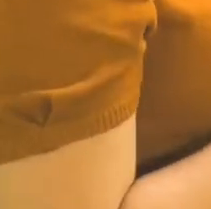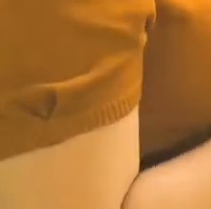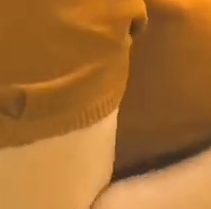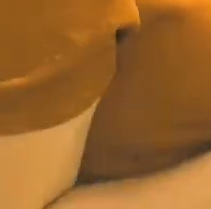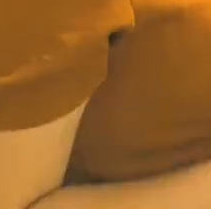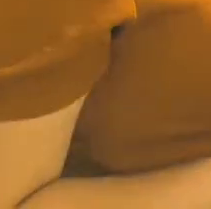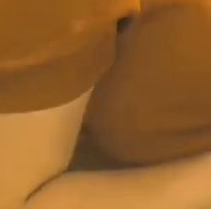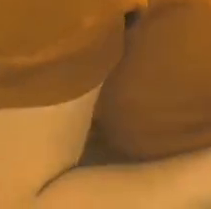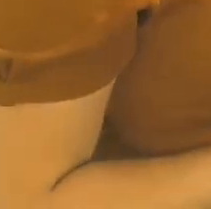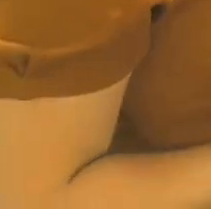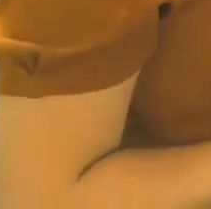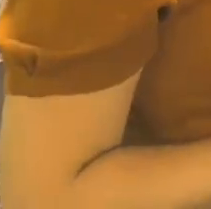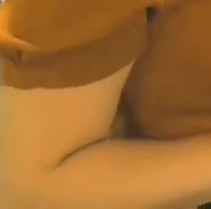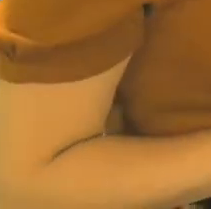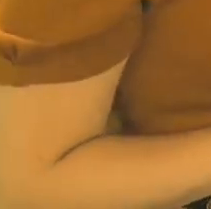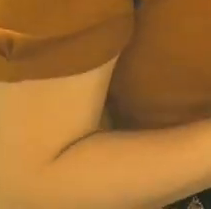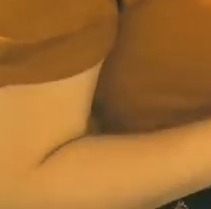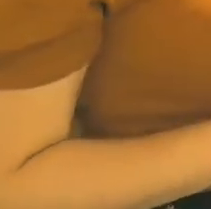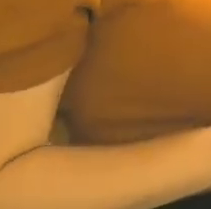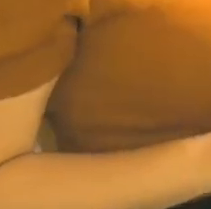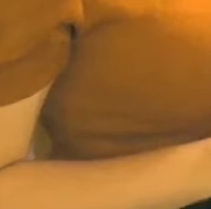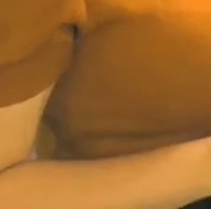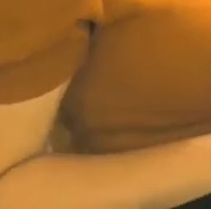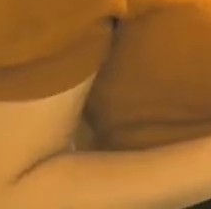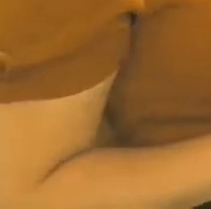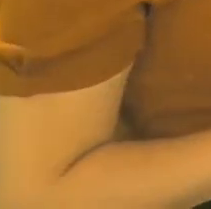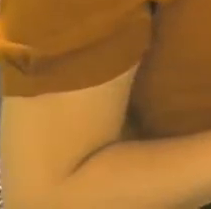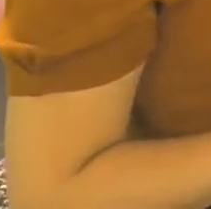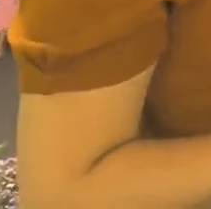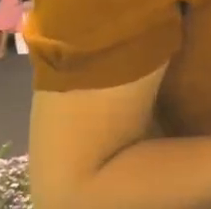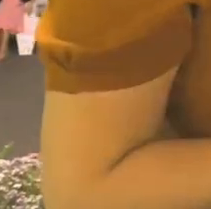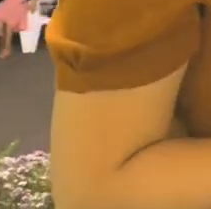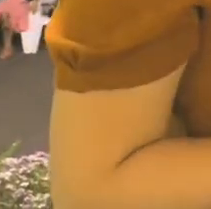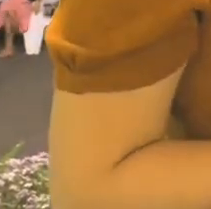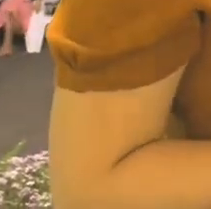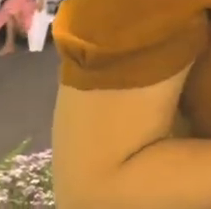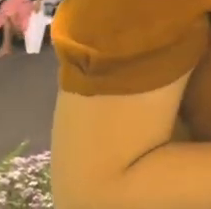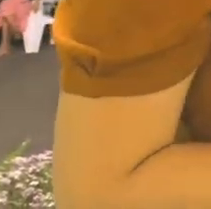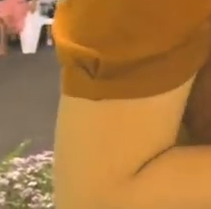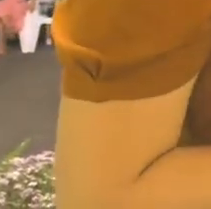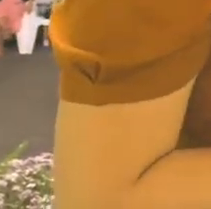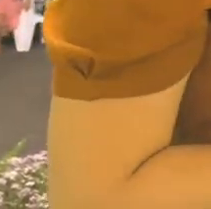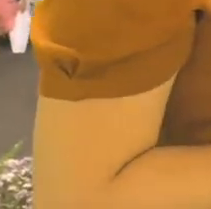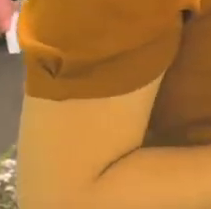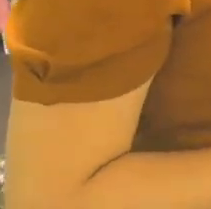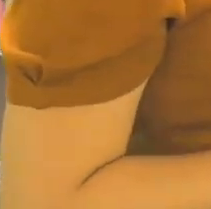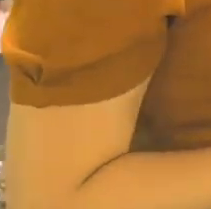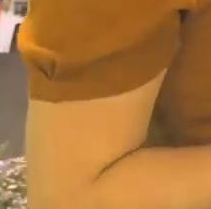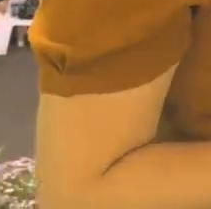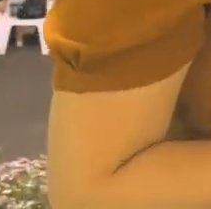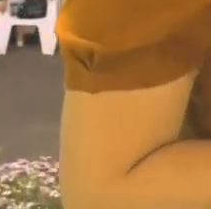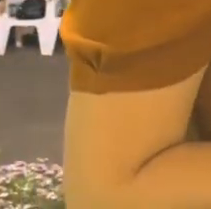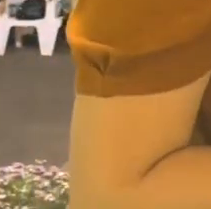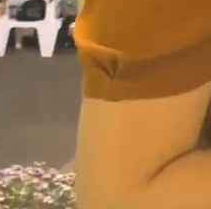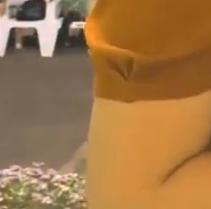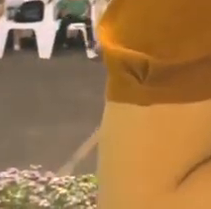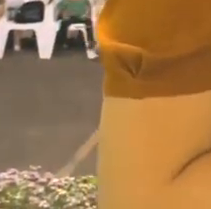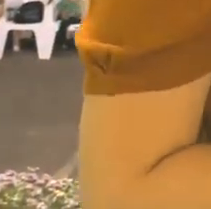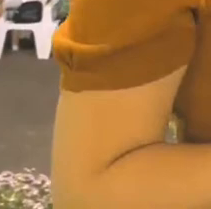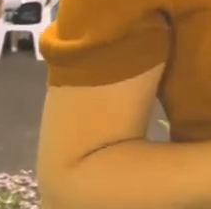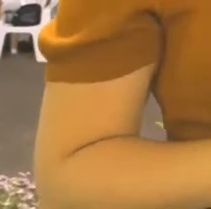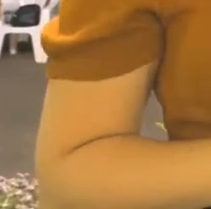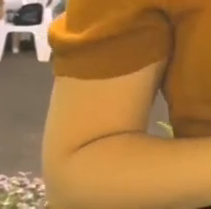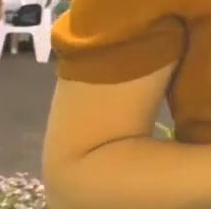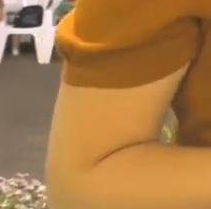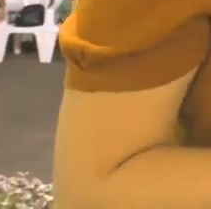que tem vem com essa crua já é o segundo ano de parceria e tem dado muito certo porque outras igrejas